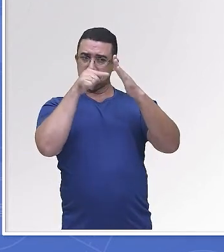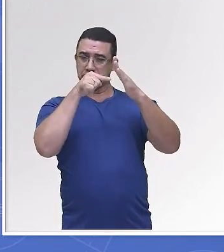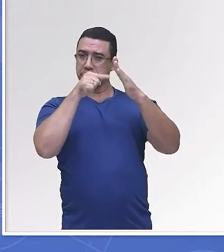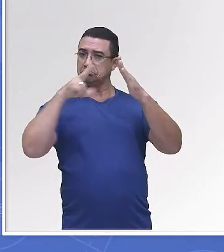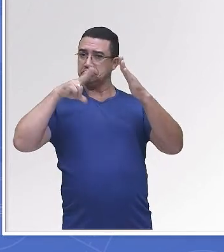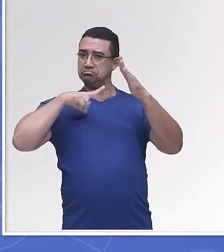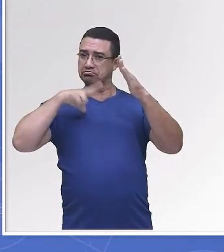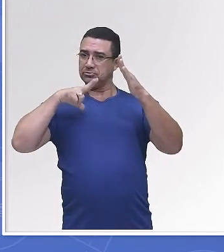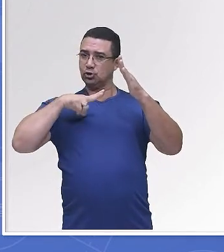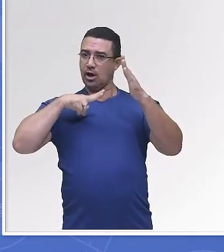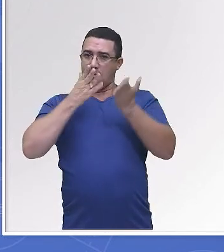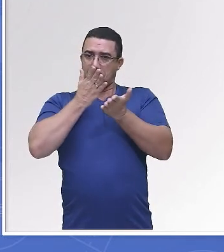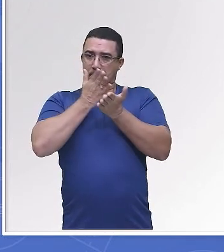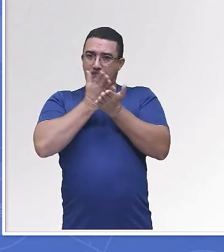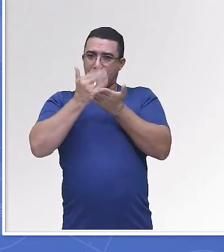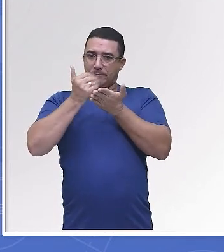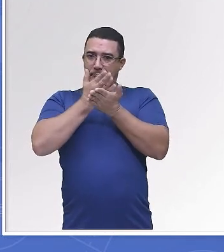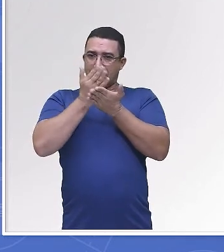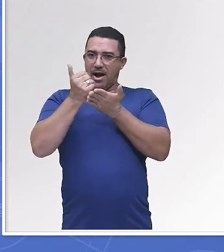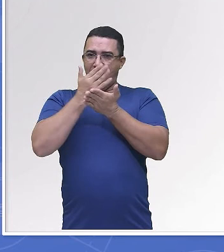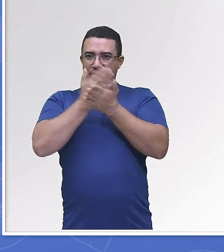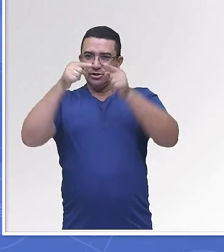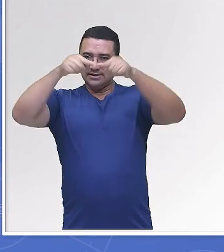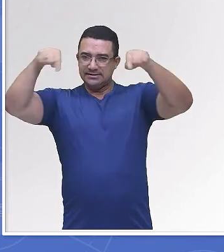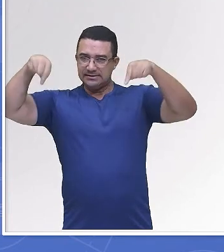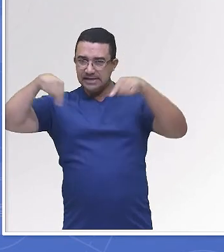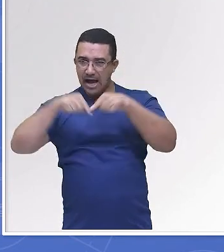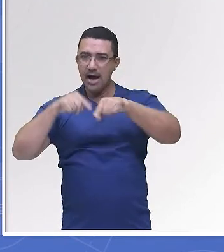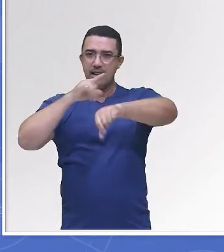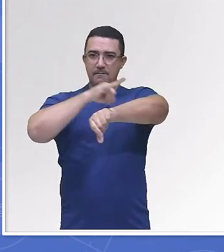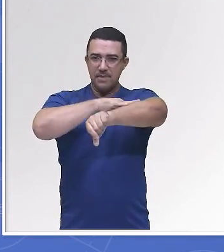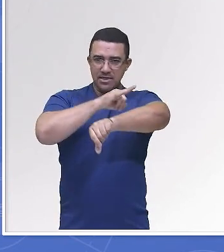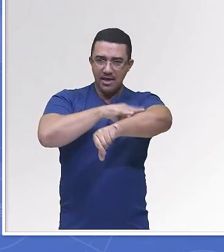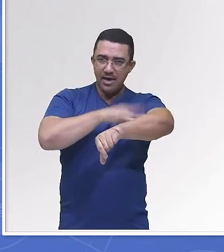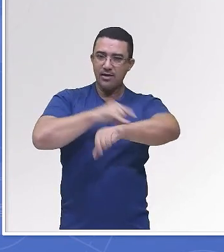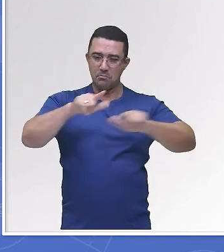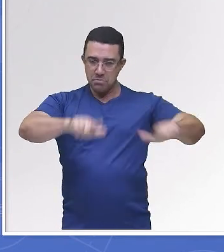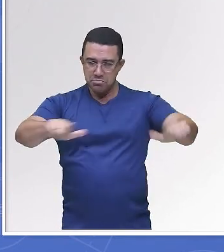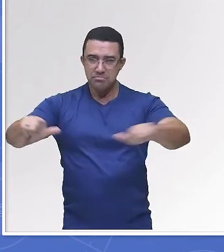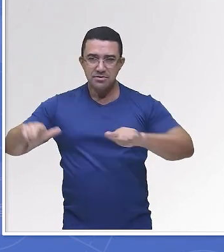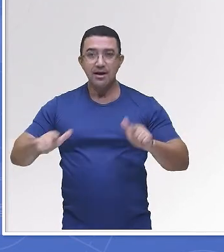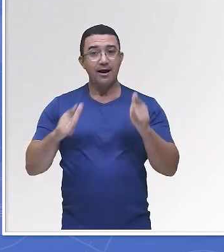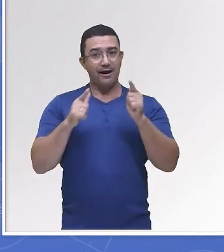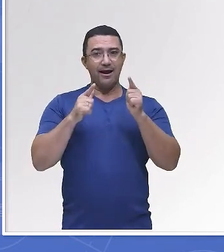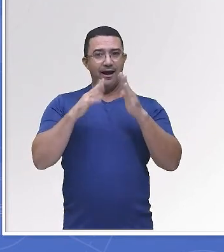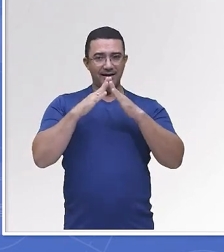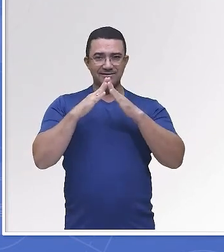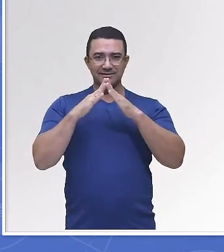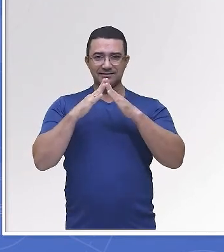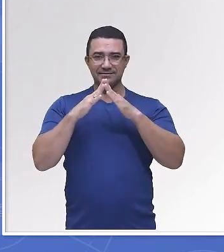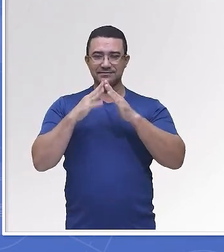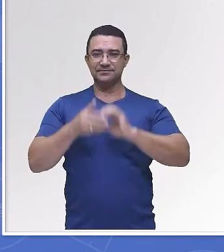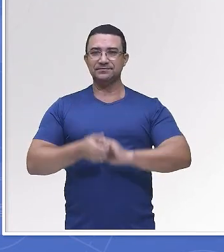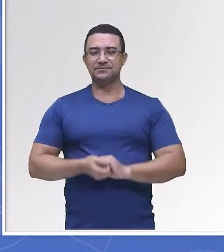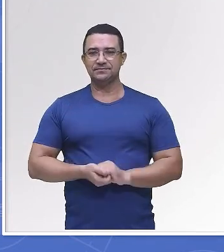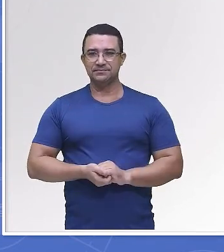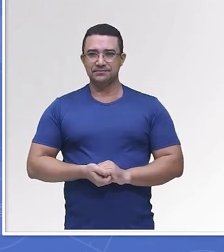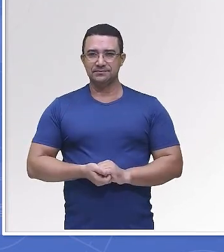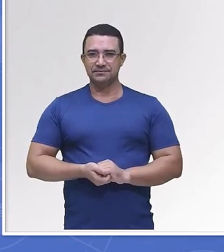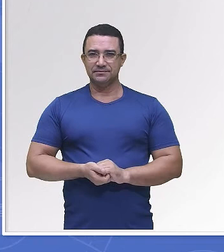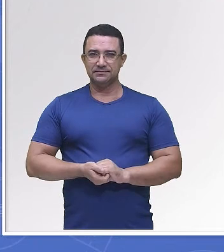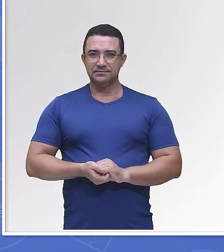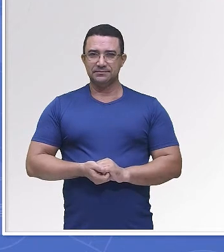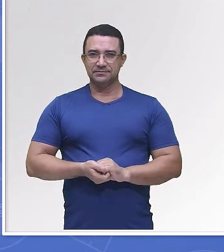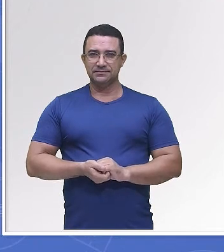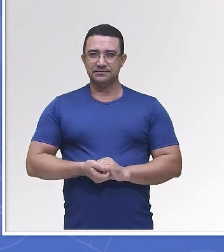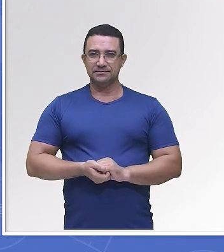as partes da casa. Então, por isso, tá bom? E também não vai ser das partes para o todo. A gente não partiu dos